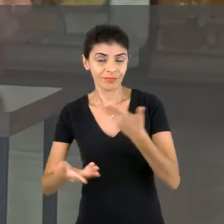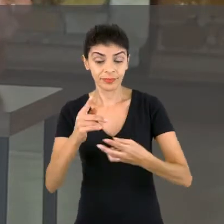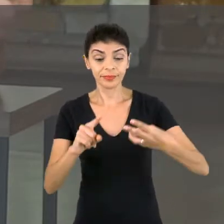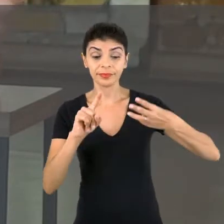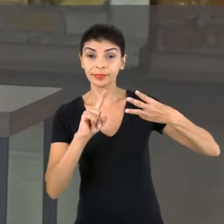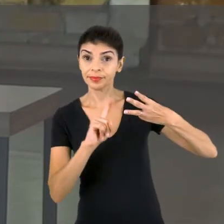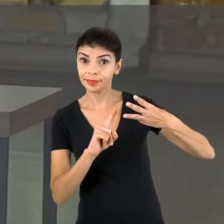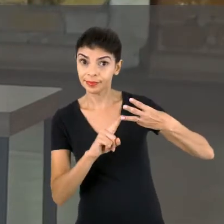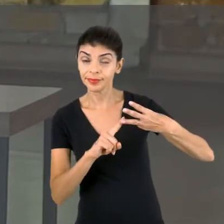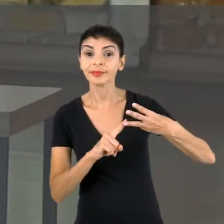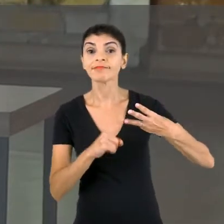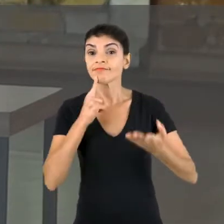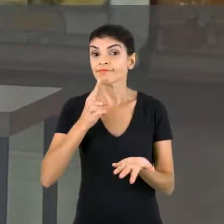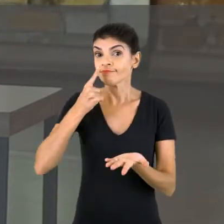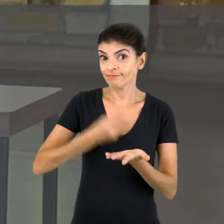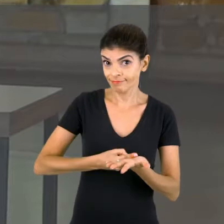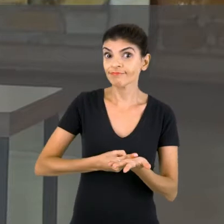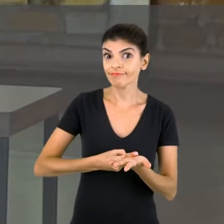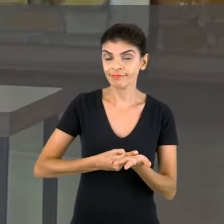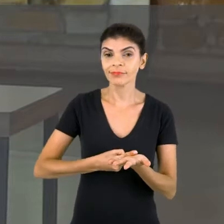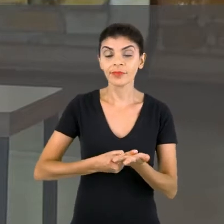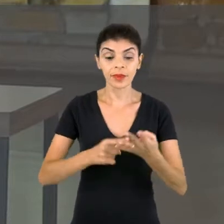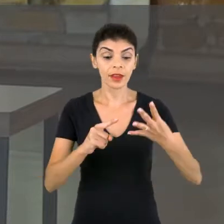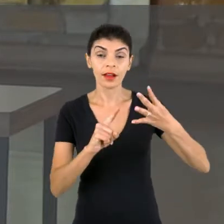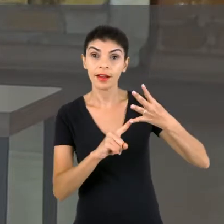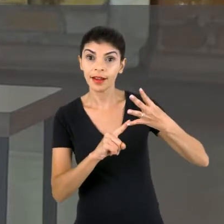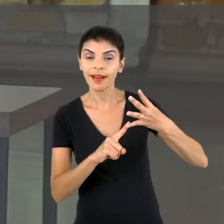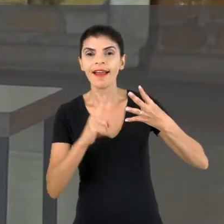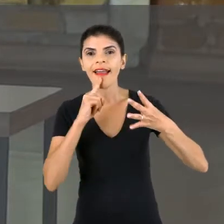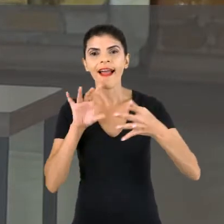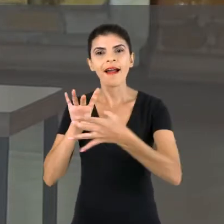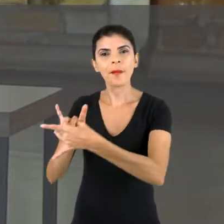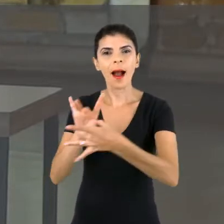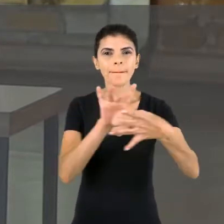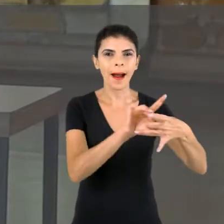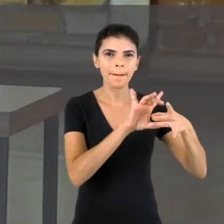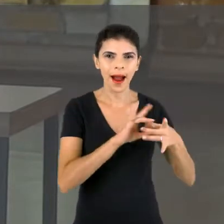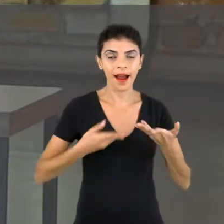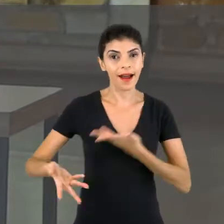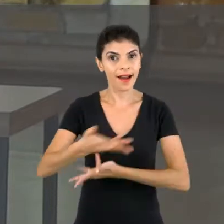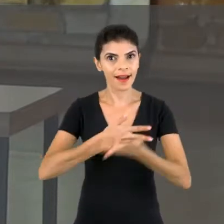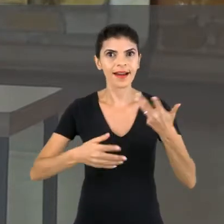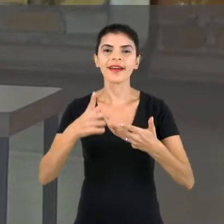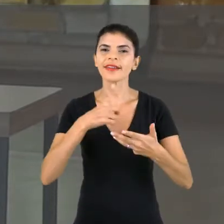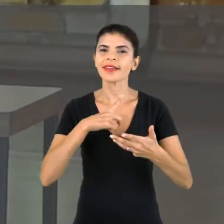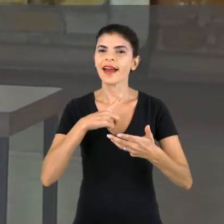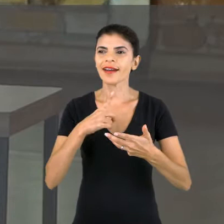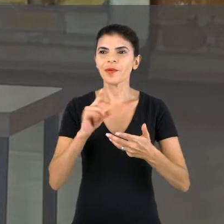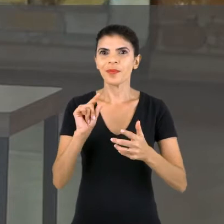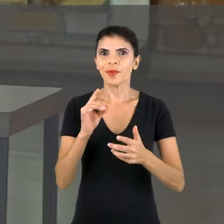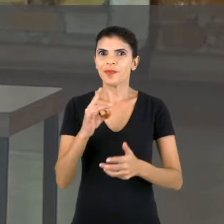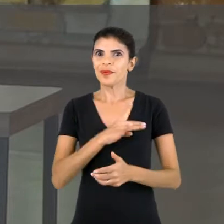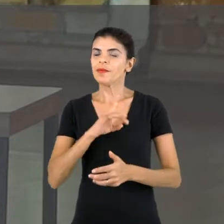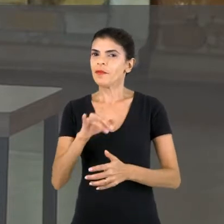para estar juntos. Terceiro bloco são os pactos. E o último bloco são as redes, que é um bloco que dá